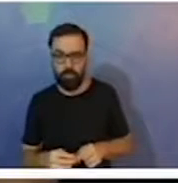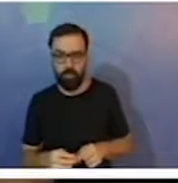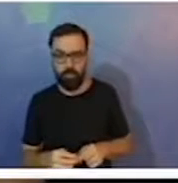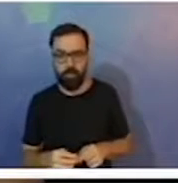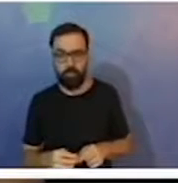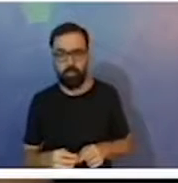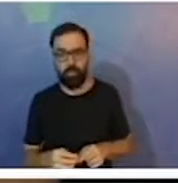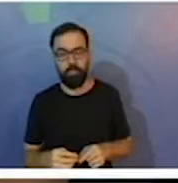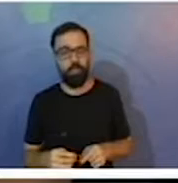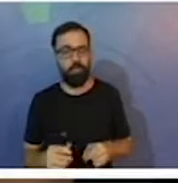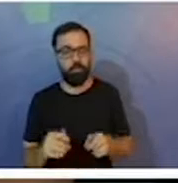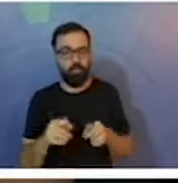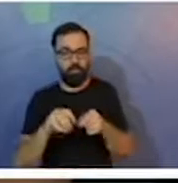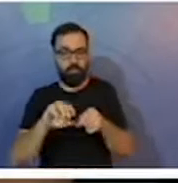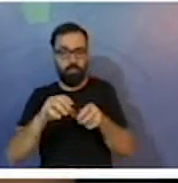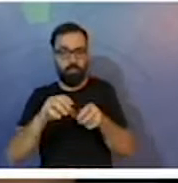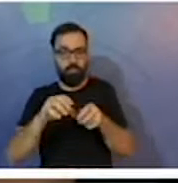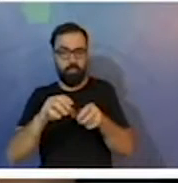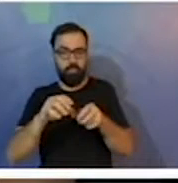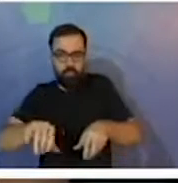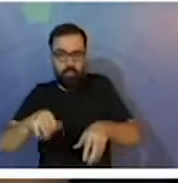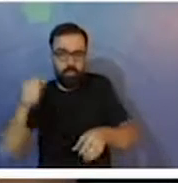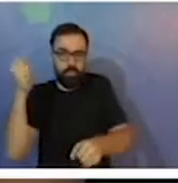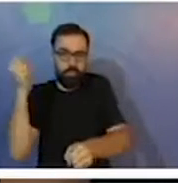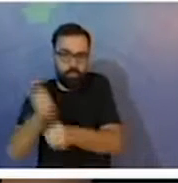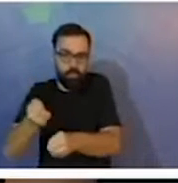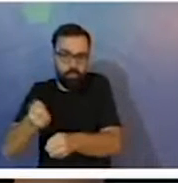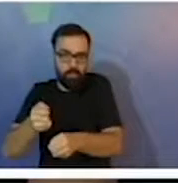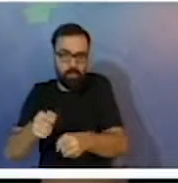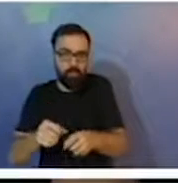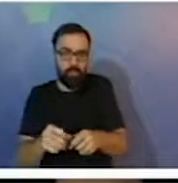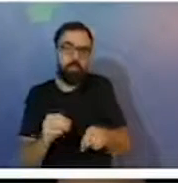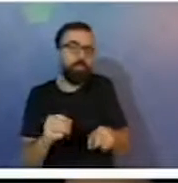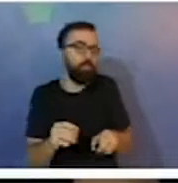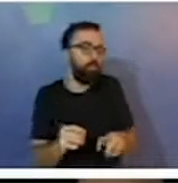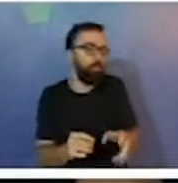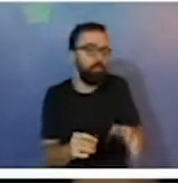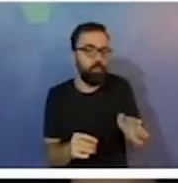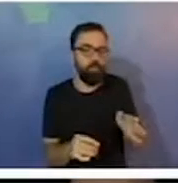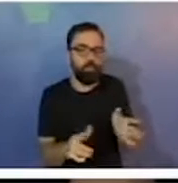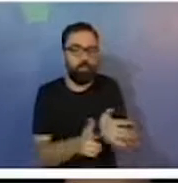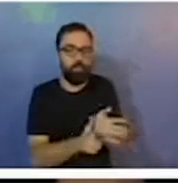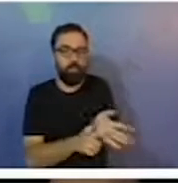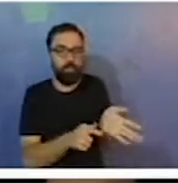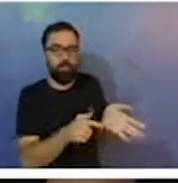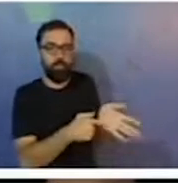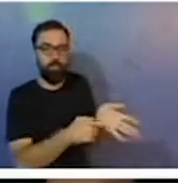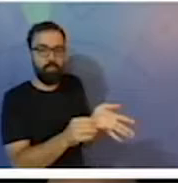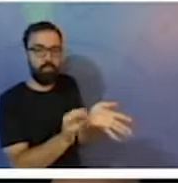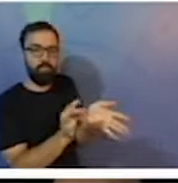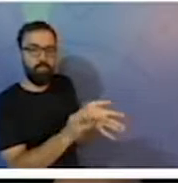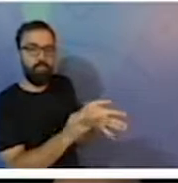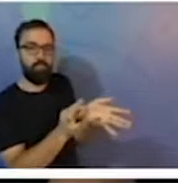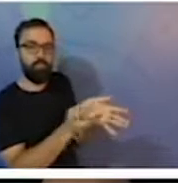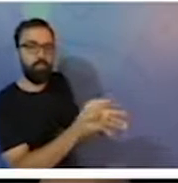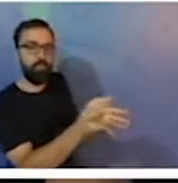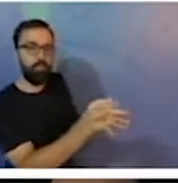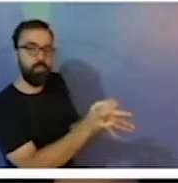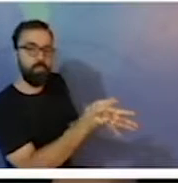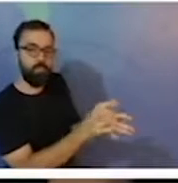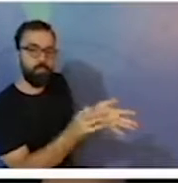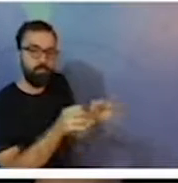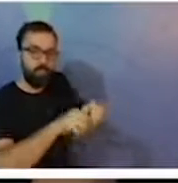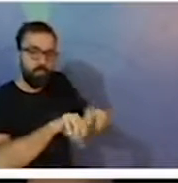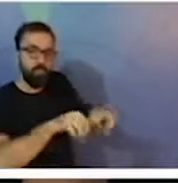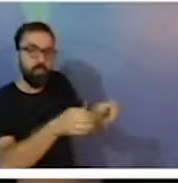que da placa quebrada e cólios em casa papelzinho Então olha o efeito final tá